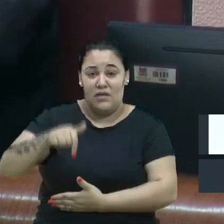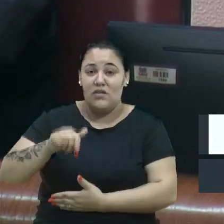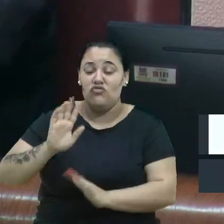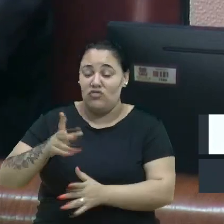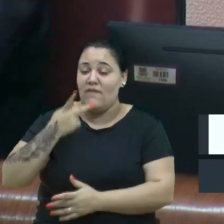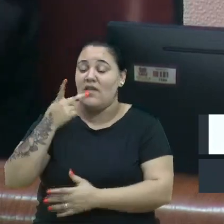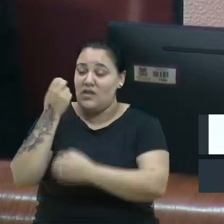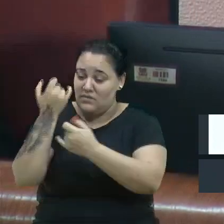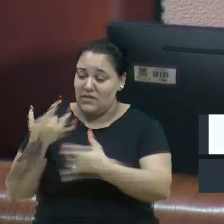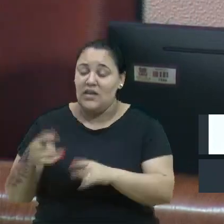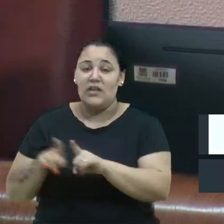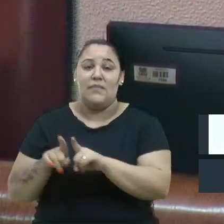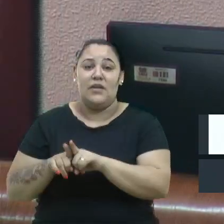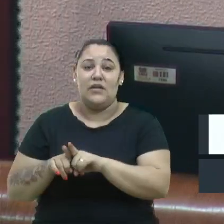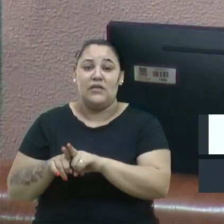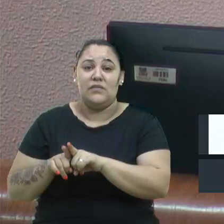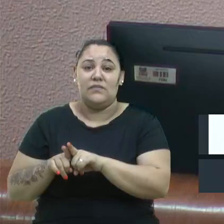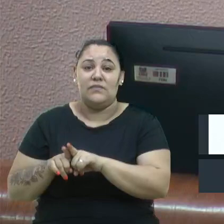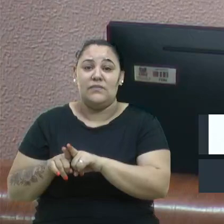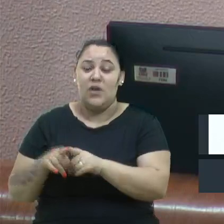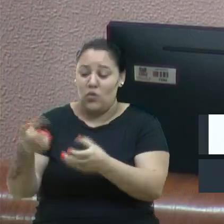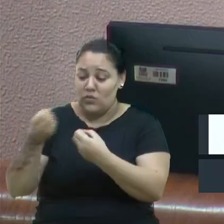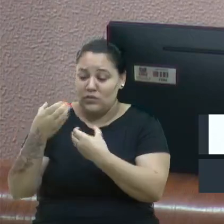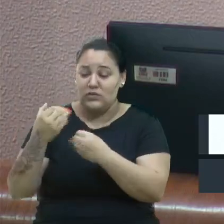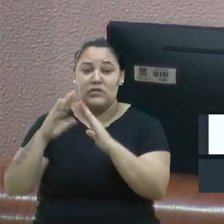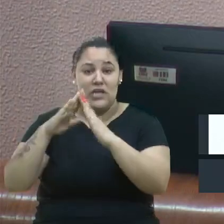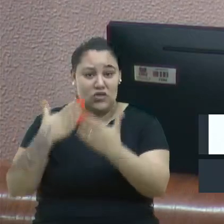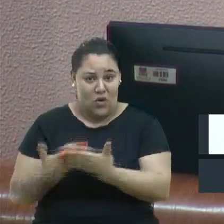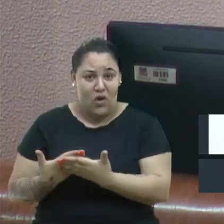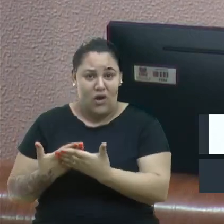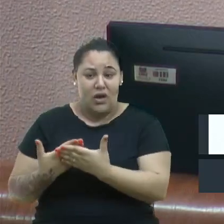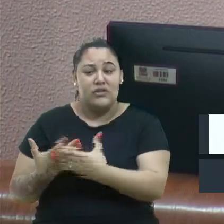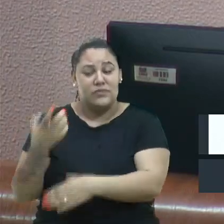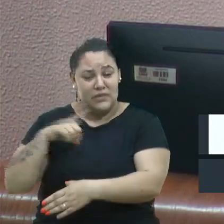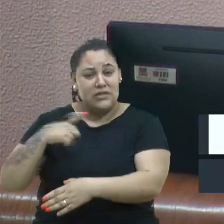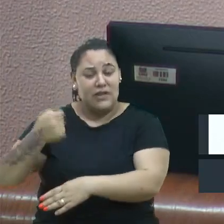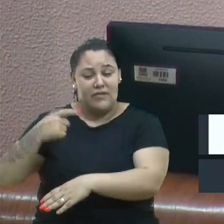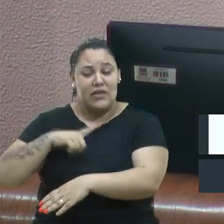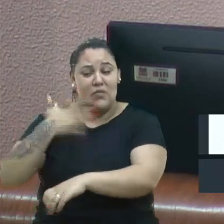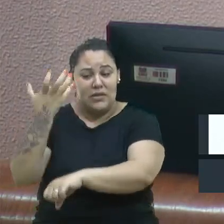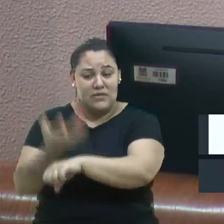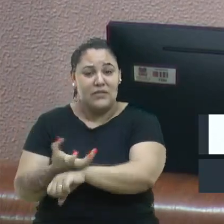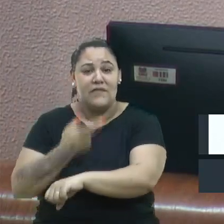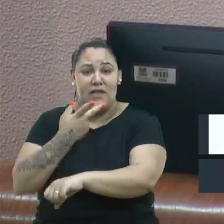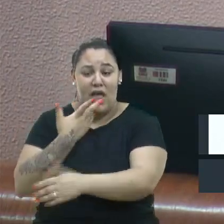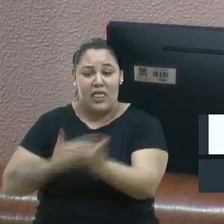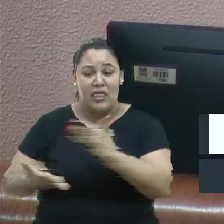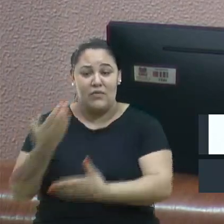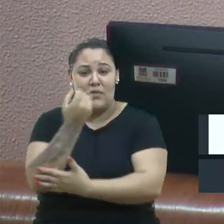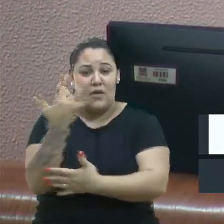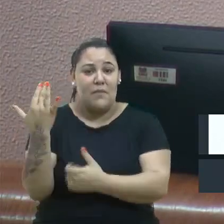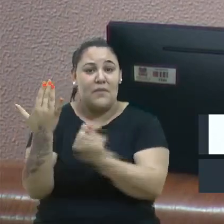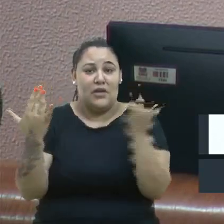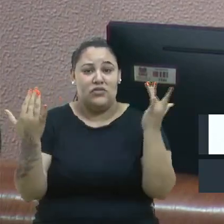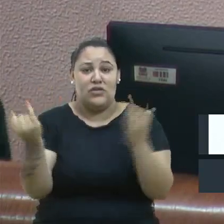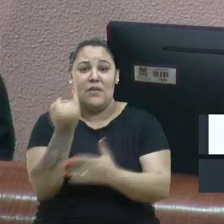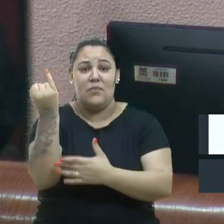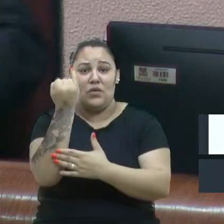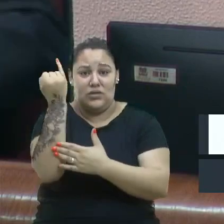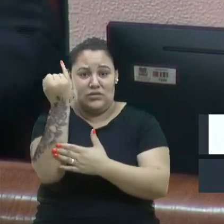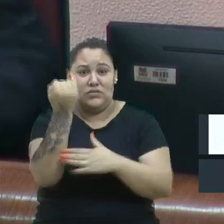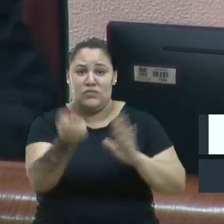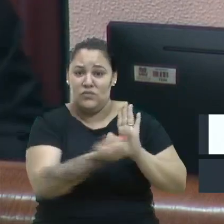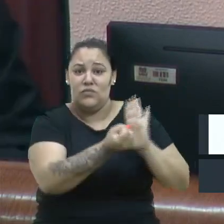falou que a disciplina escolar devia constar uma matéria que tratasse sobre meio ambiente, da importância que